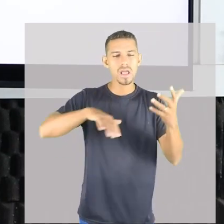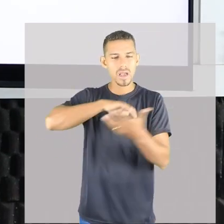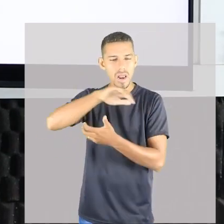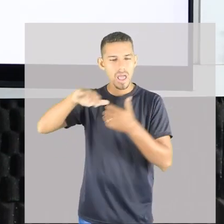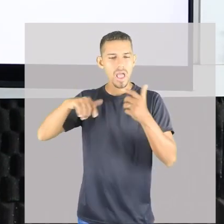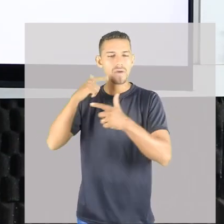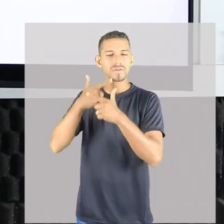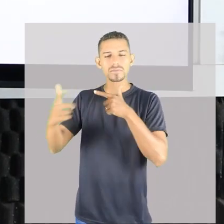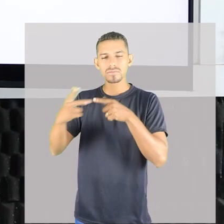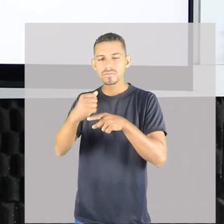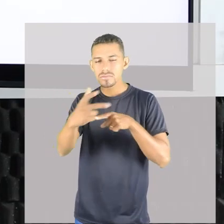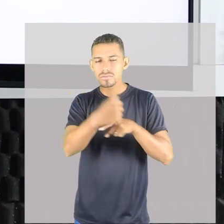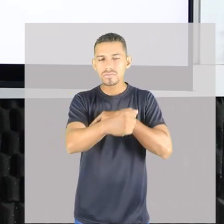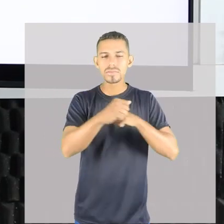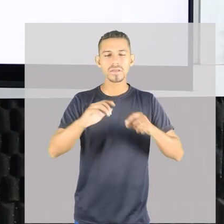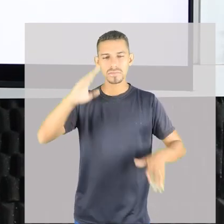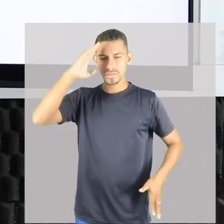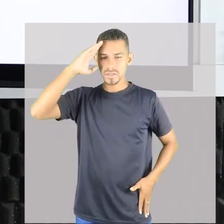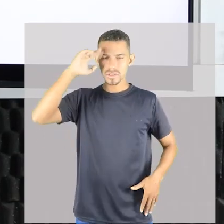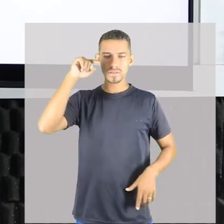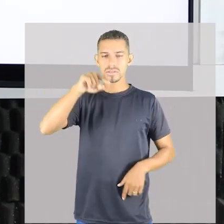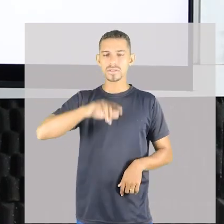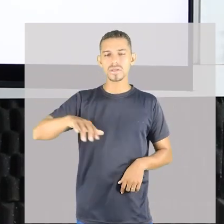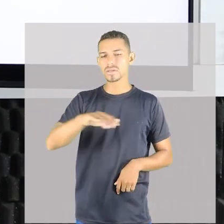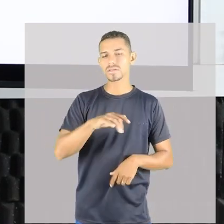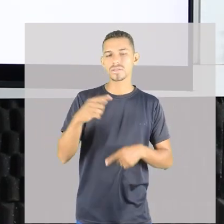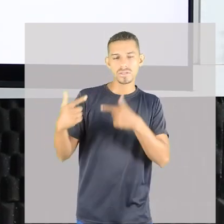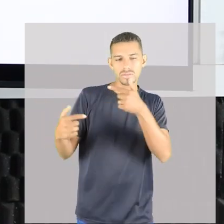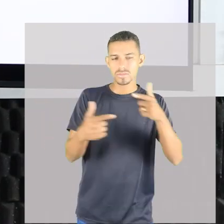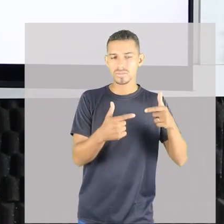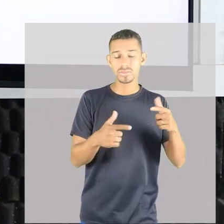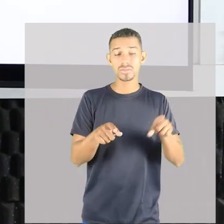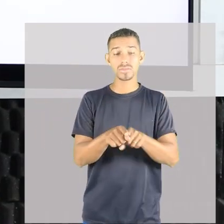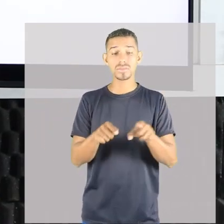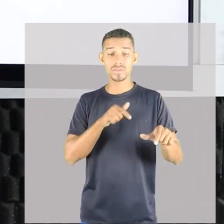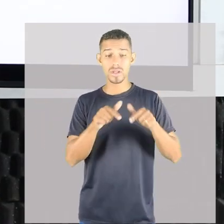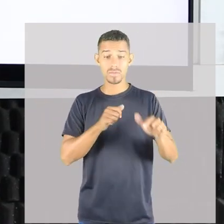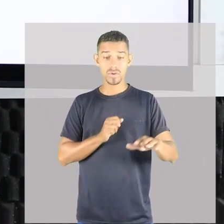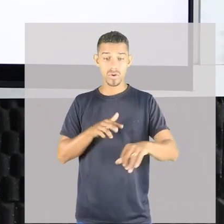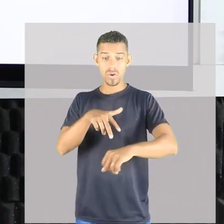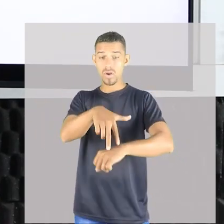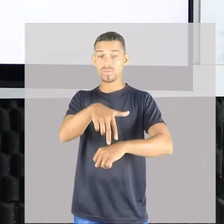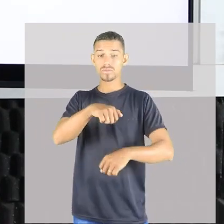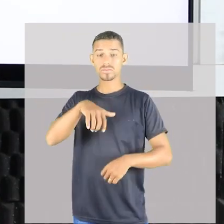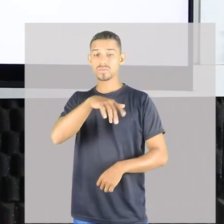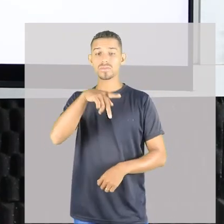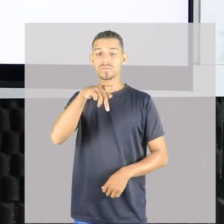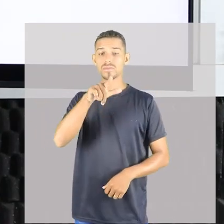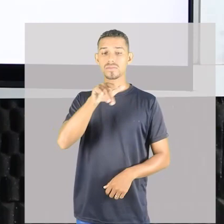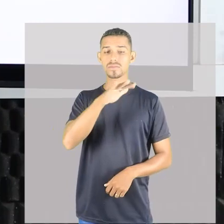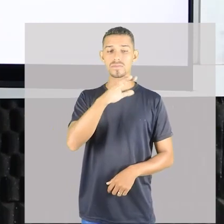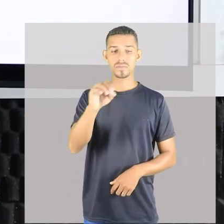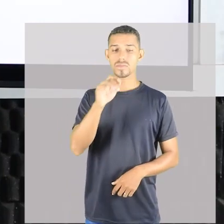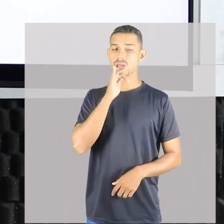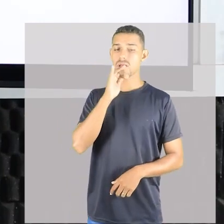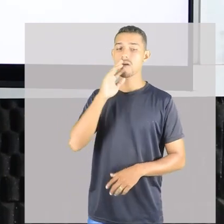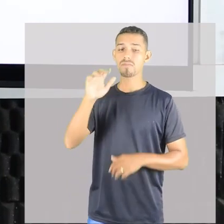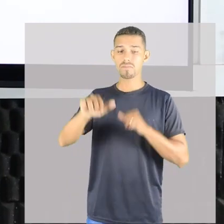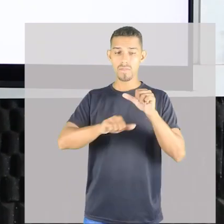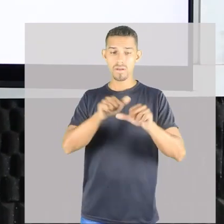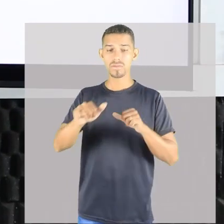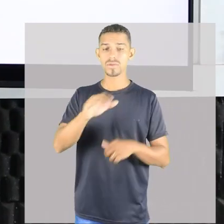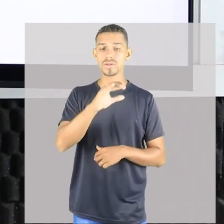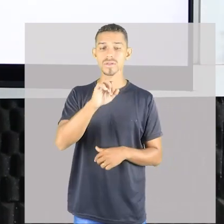Os trabalhadores e cidadãos ocupam o Palácio de Inverno, resultando na queda do czar e na formação de um governo provisório de